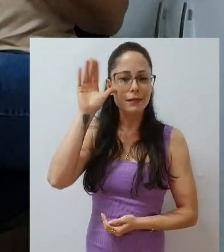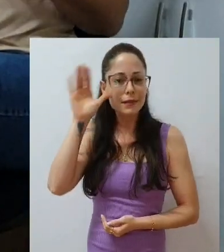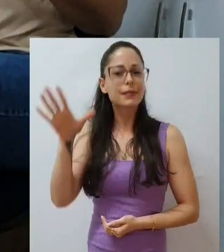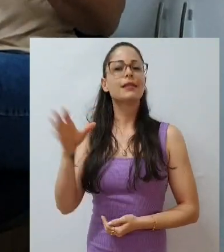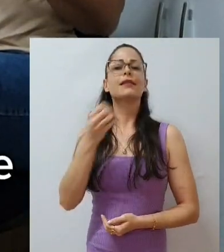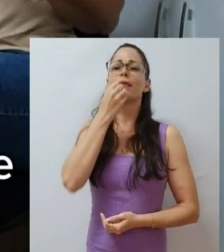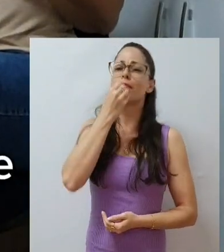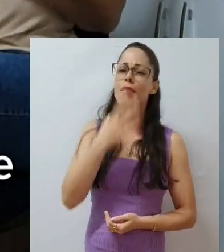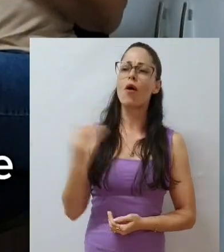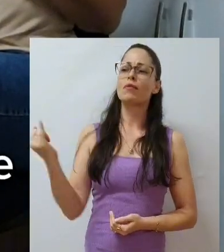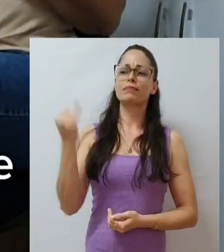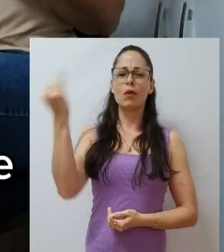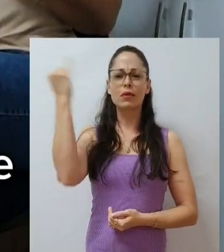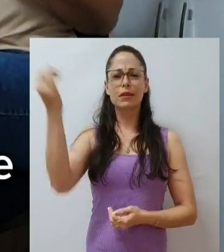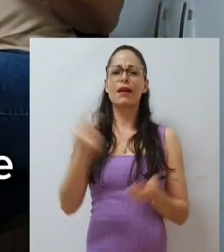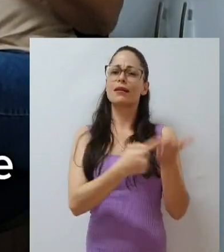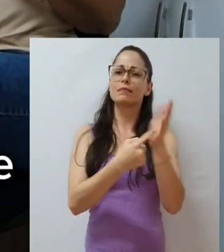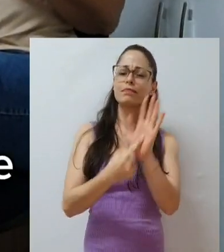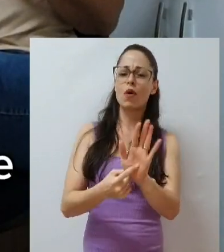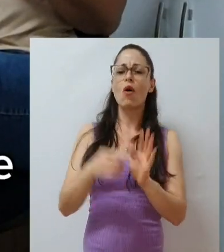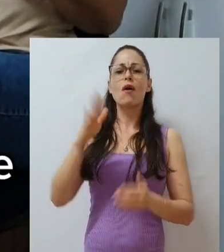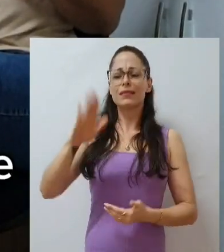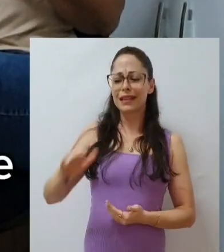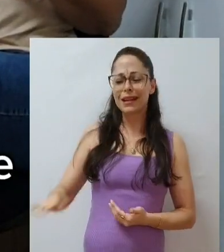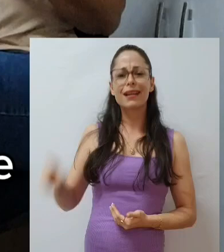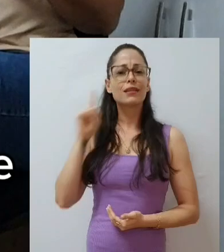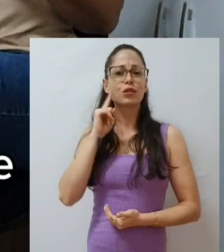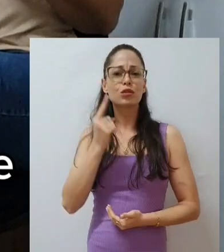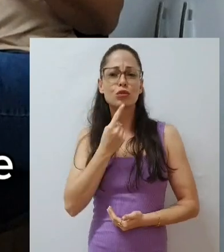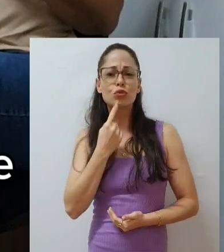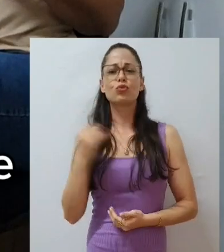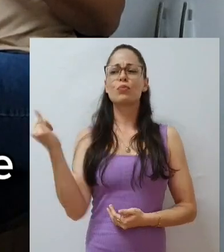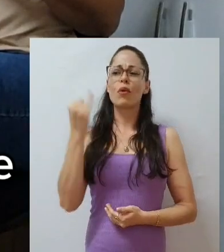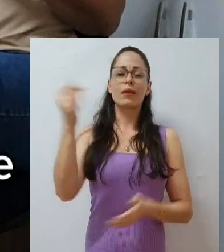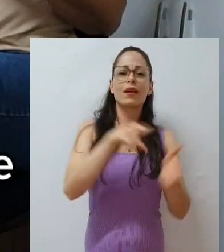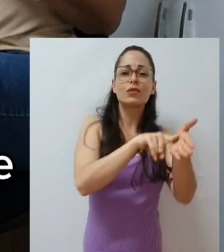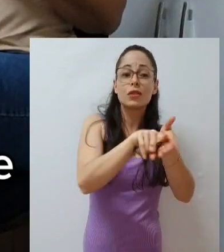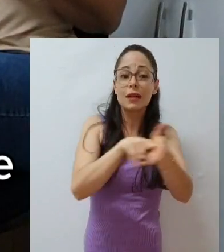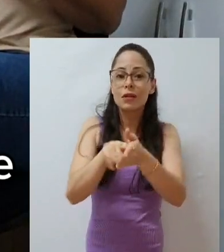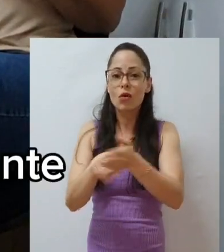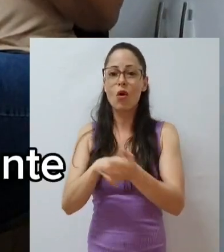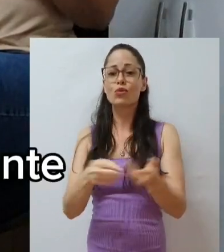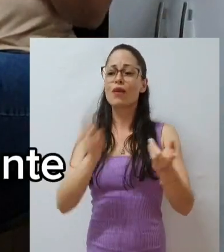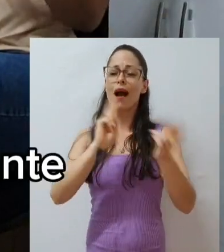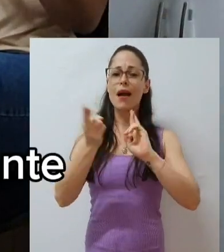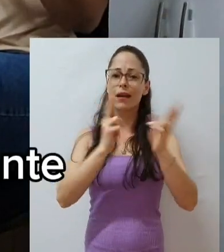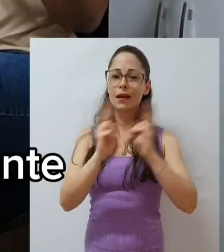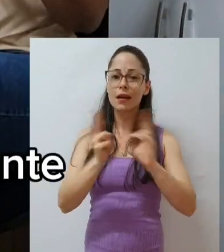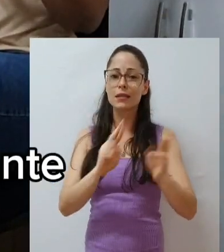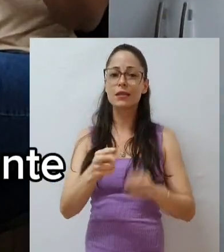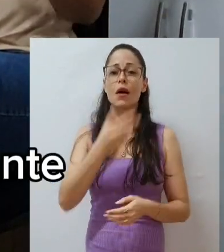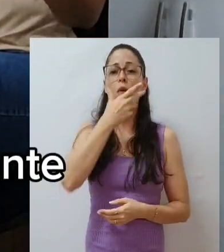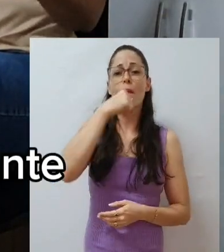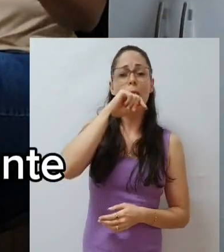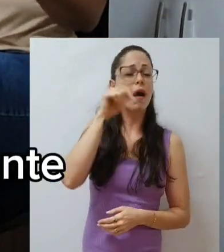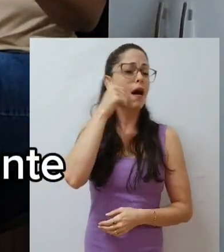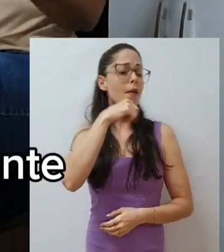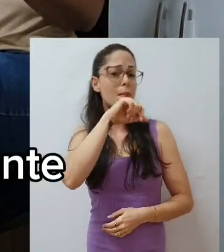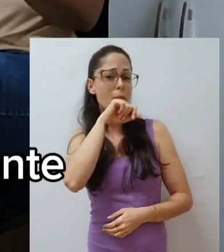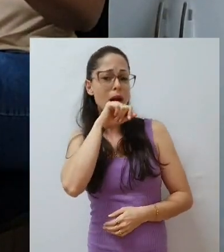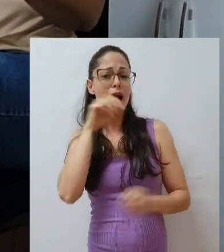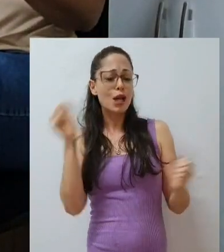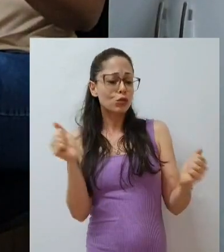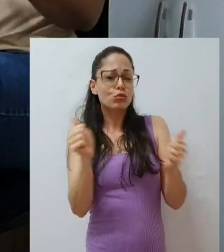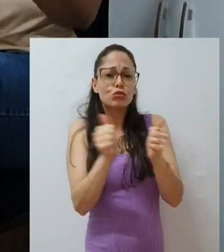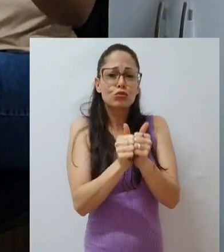o diagnóstico, sobre a relação dos pais referente à criança surda, né? O contexto de por que é importante